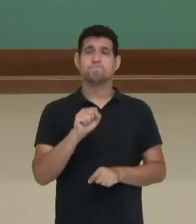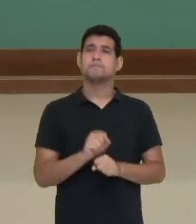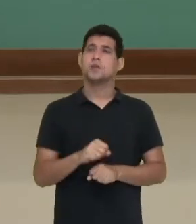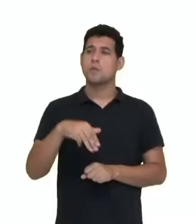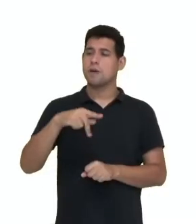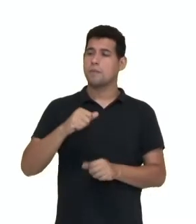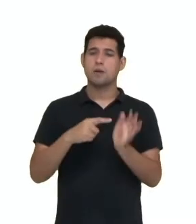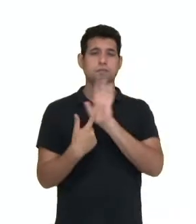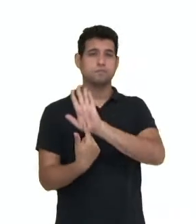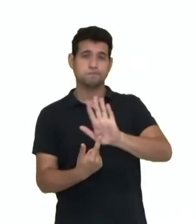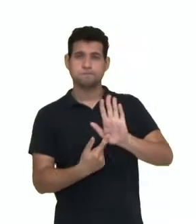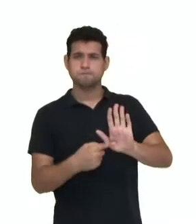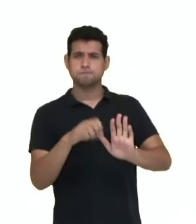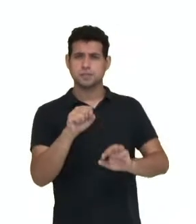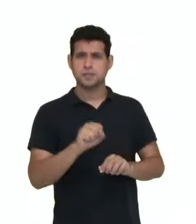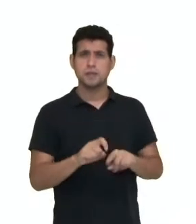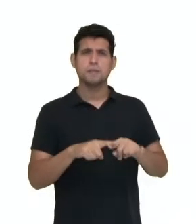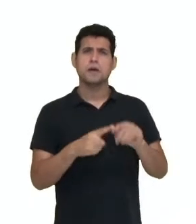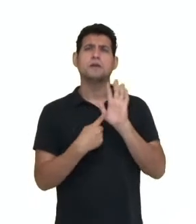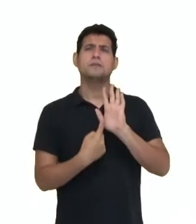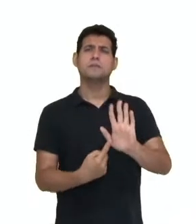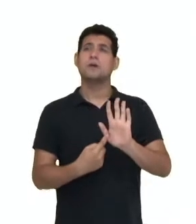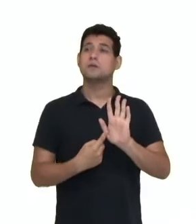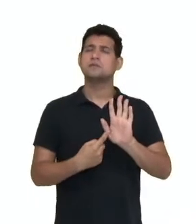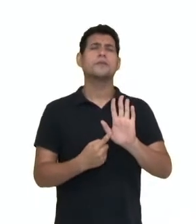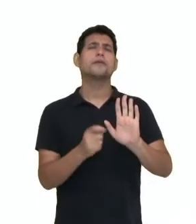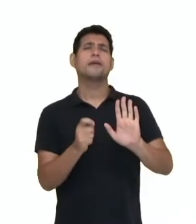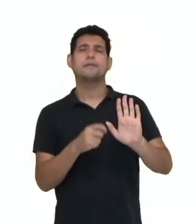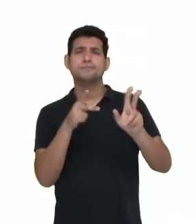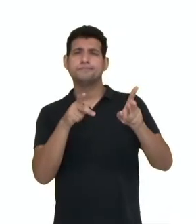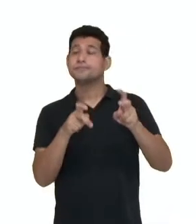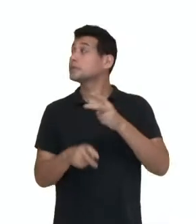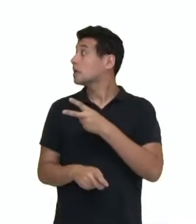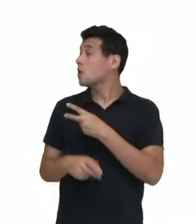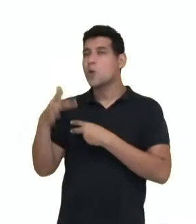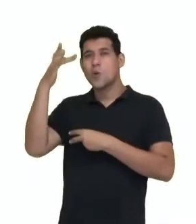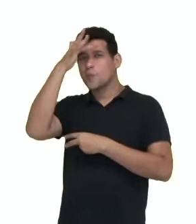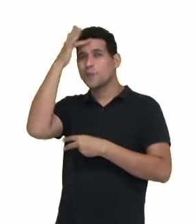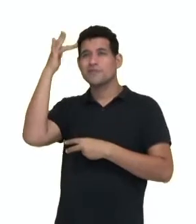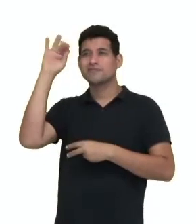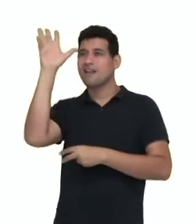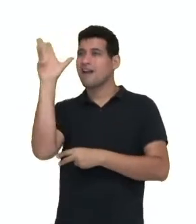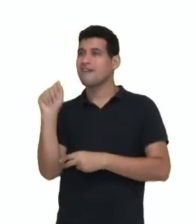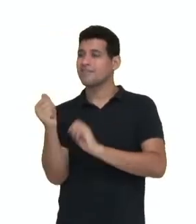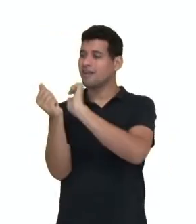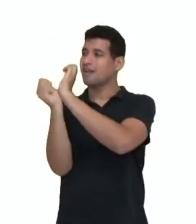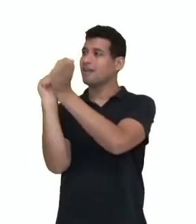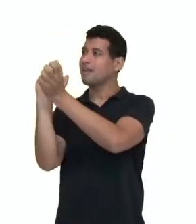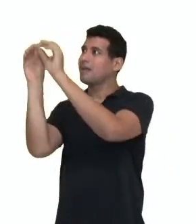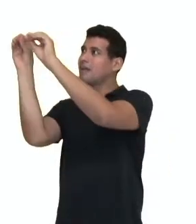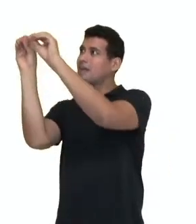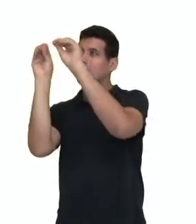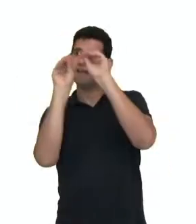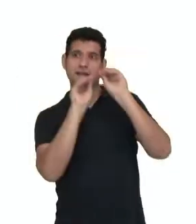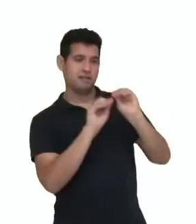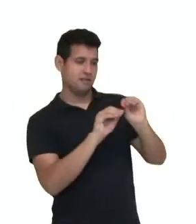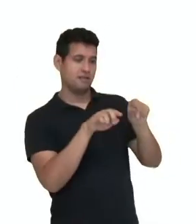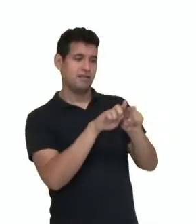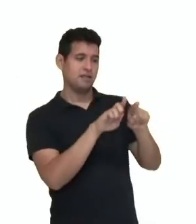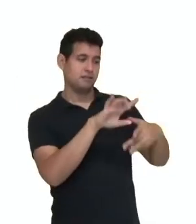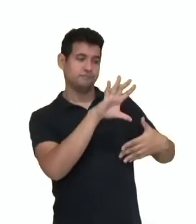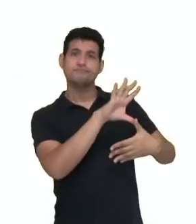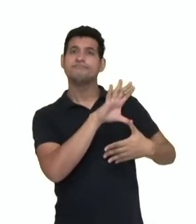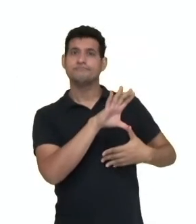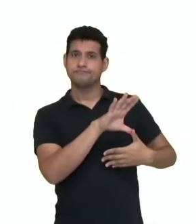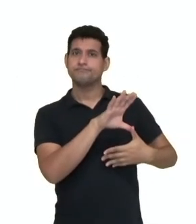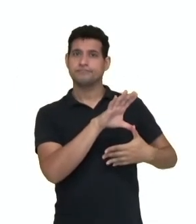mostra isso, né? Então traziam os escravos da África, né? Também comercializavam o açúcar